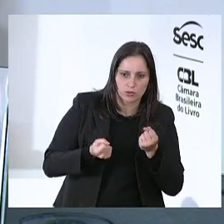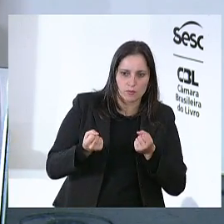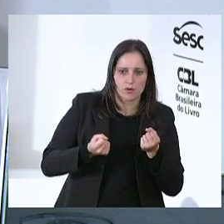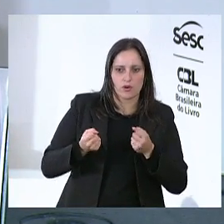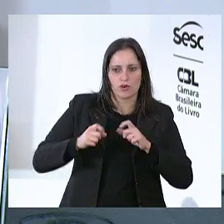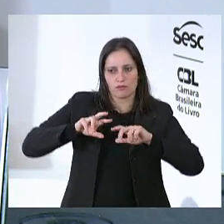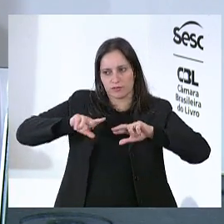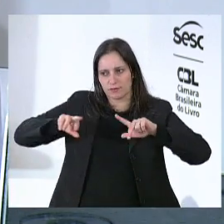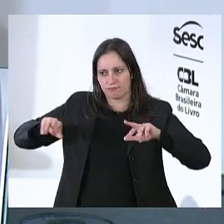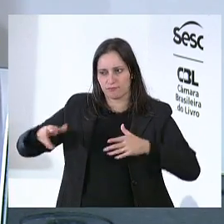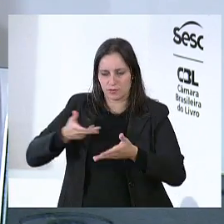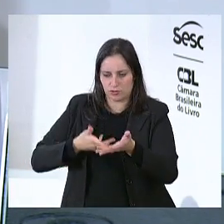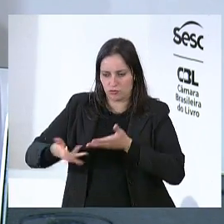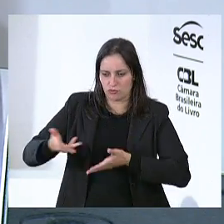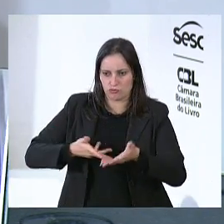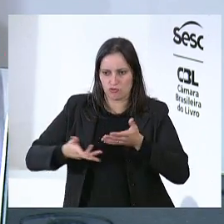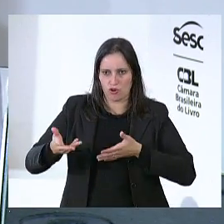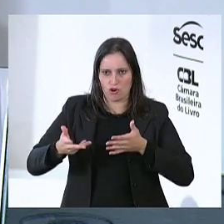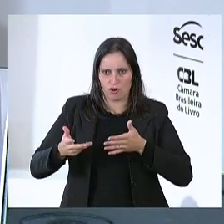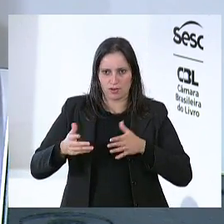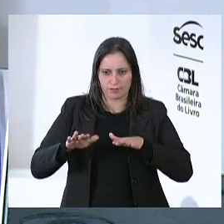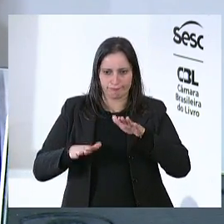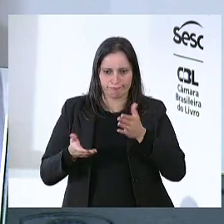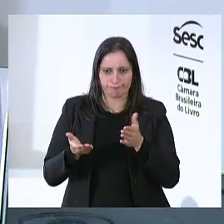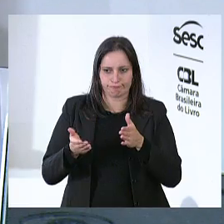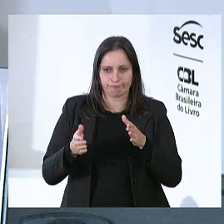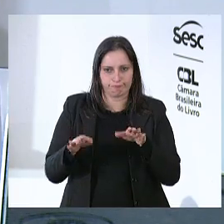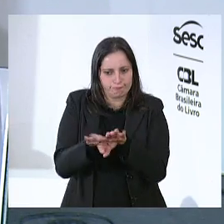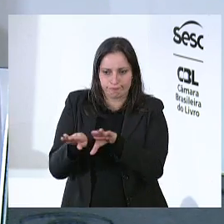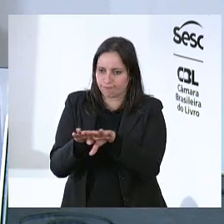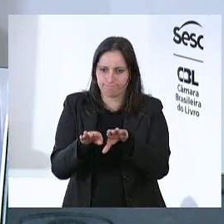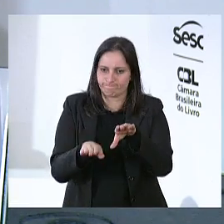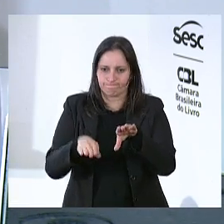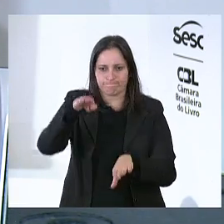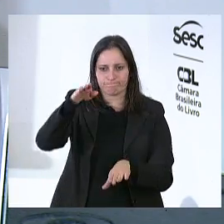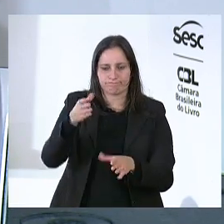de troca desigual, né? Nós tivemos a nossa própria colônia, de certa maneira, né?